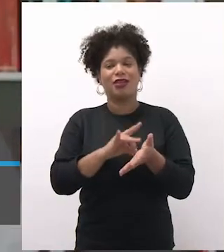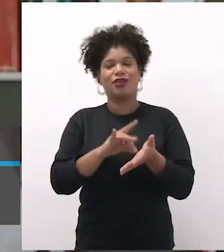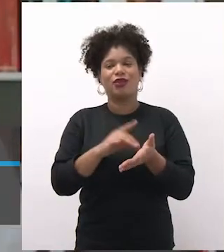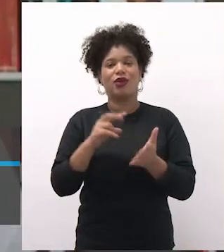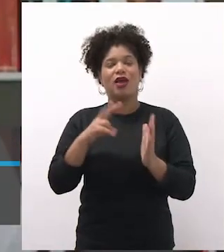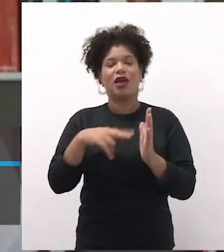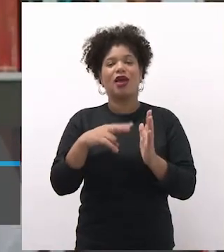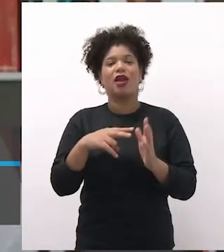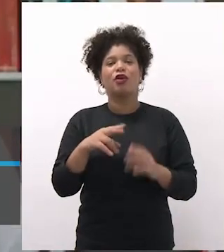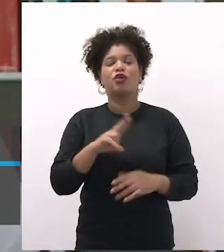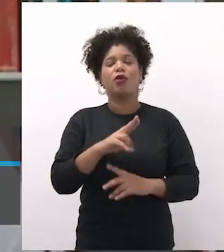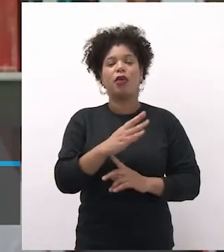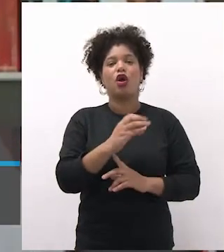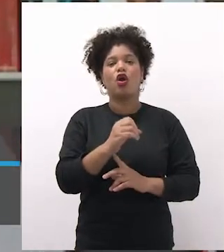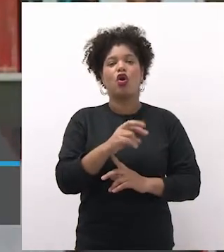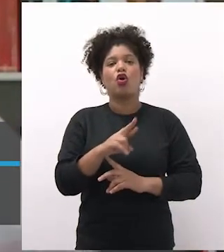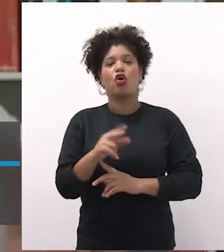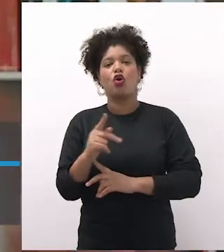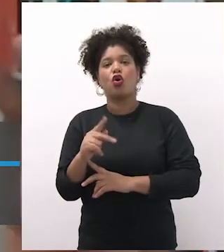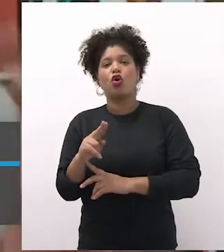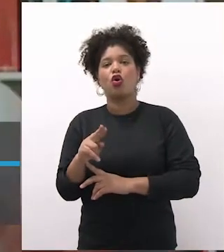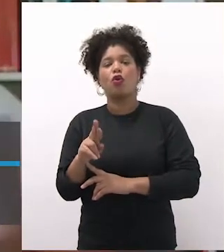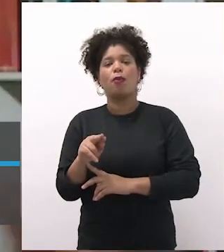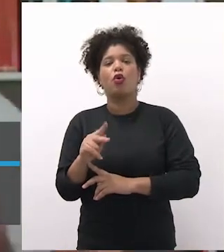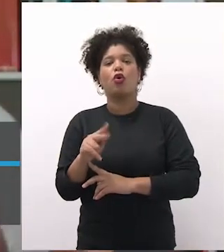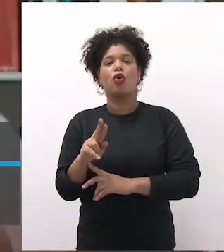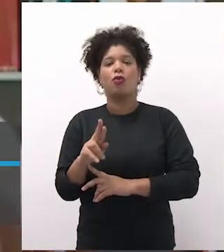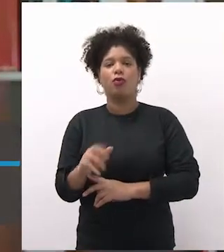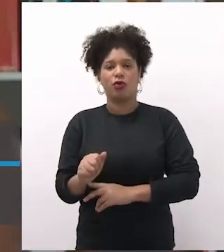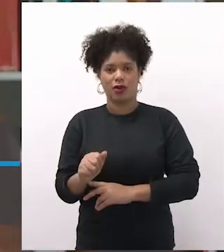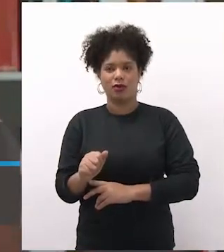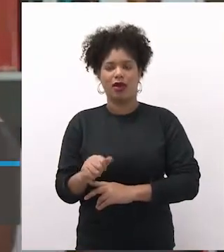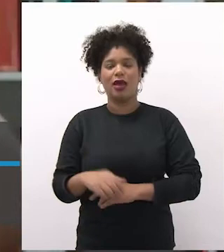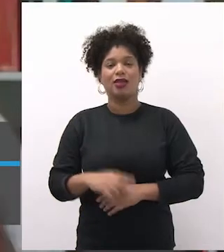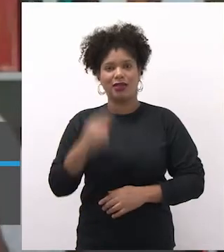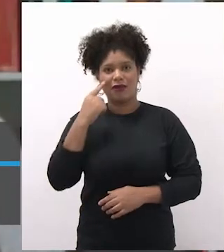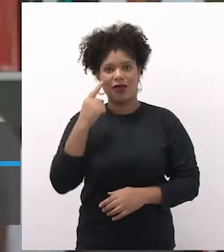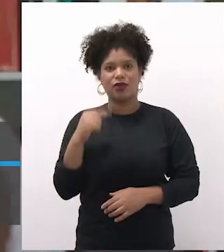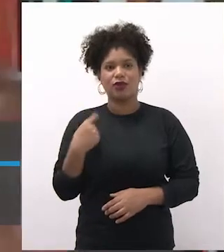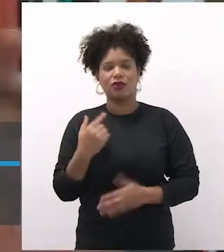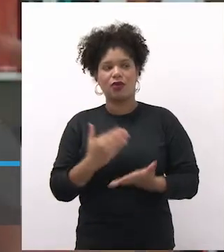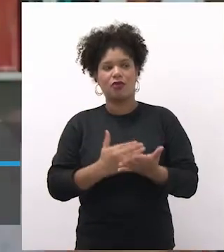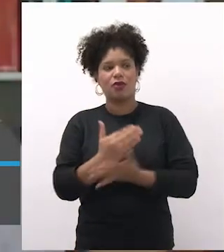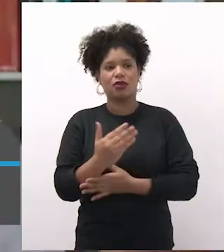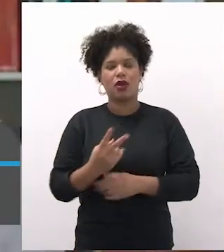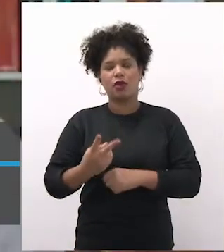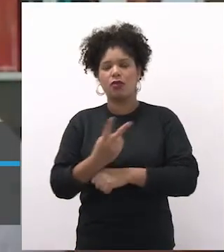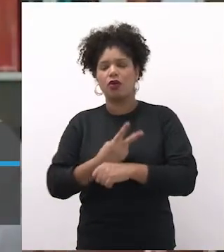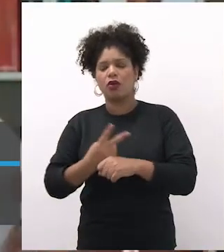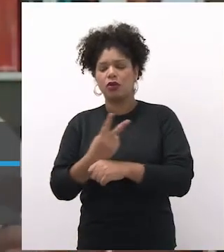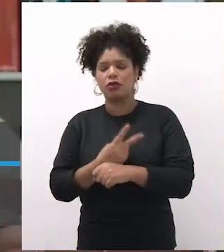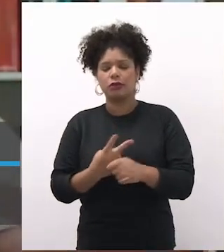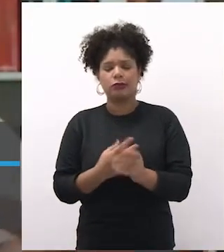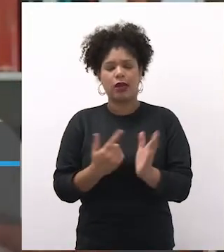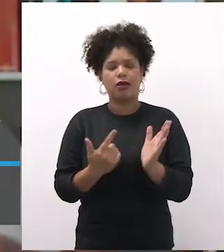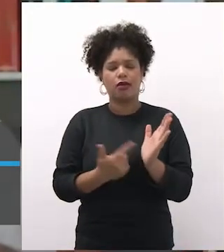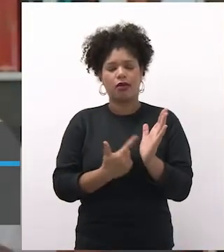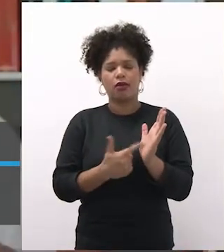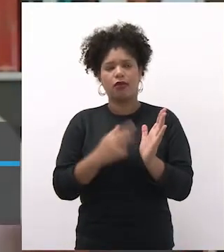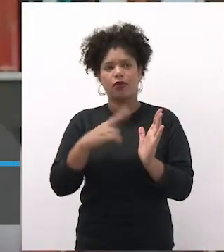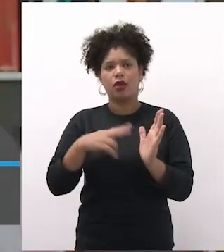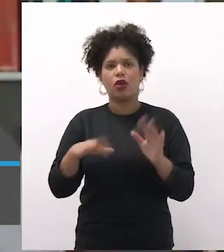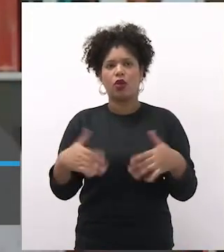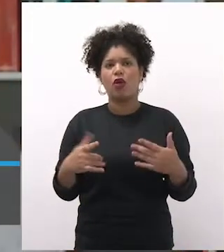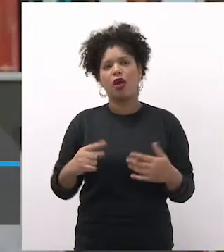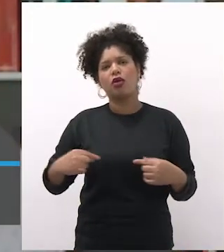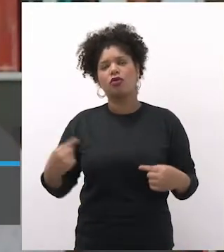e terminamos com Olhares Negros, Raça e Representação. Então, a princípio, essa ideia de curadoria foi pensada assim, apenas entre nós.